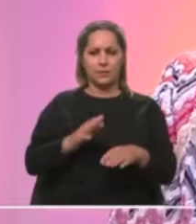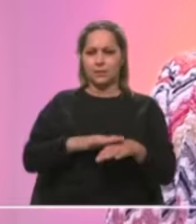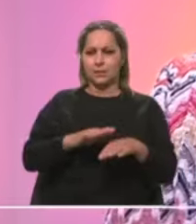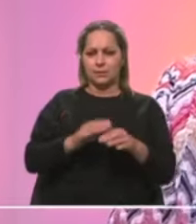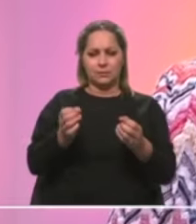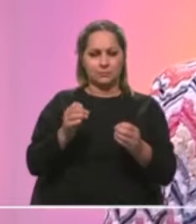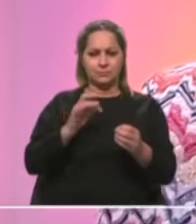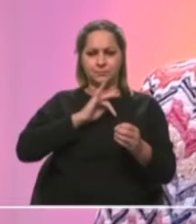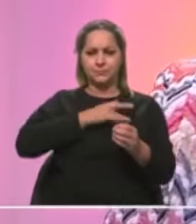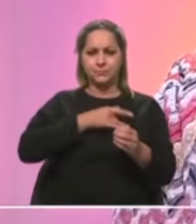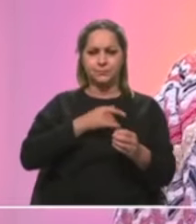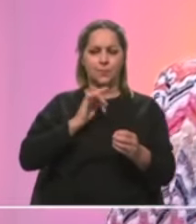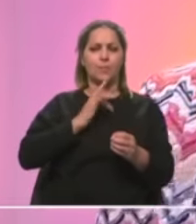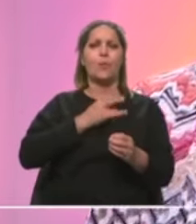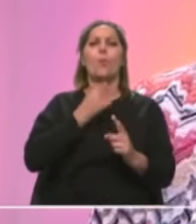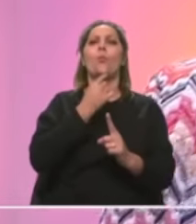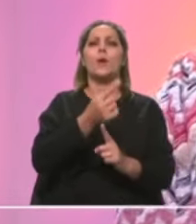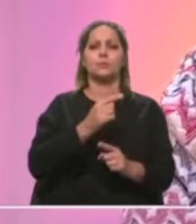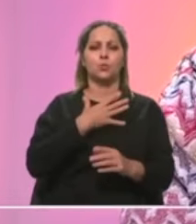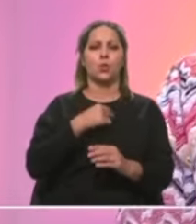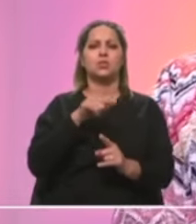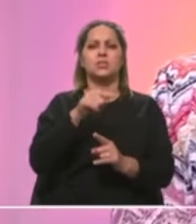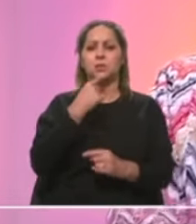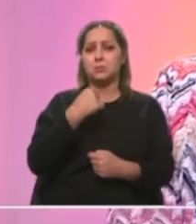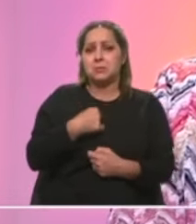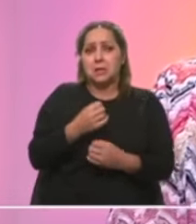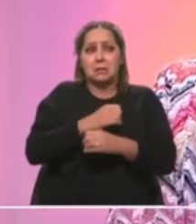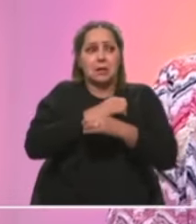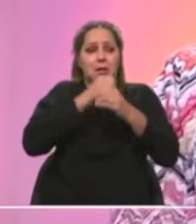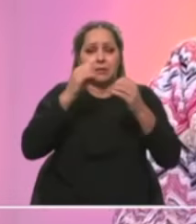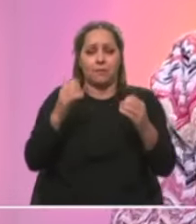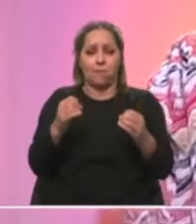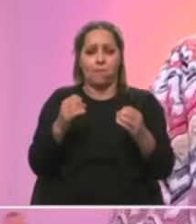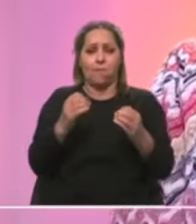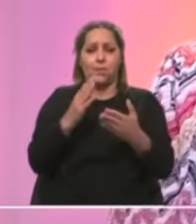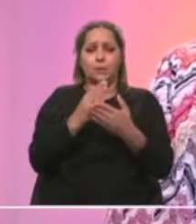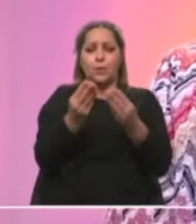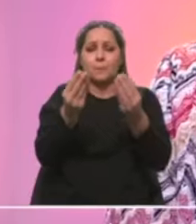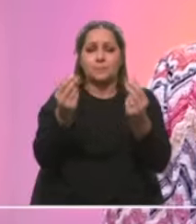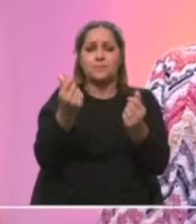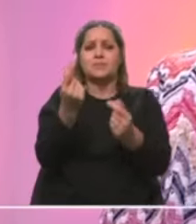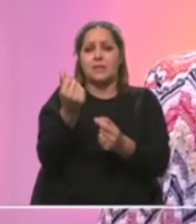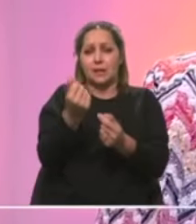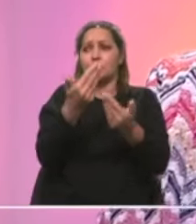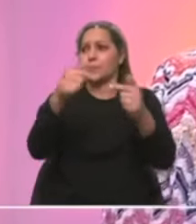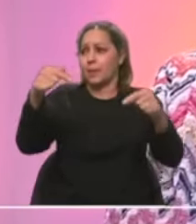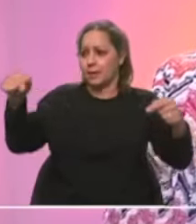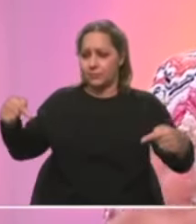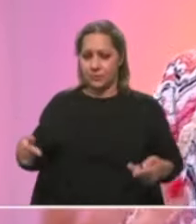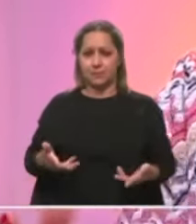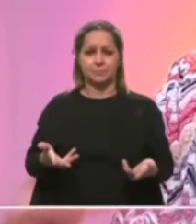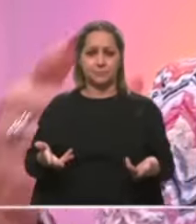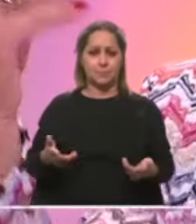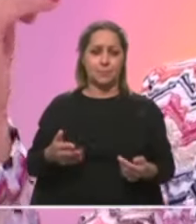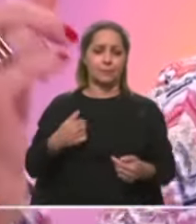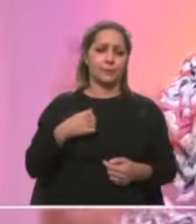havia amor, não havia um âmbito, não havia gostinho, não havia nada. Ele tinha... Havia coisas. Dinheiro, não? Havia dinheiro. Havia, pronto, agora